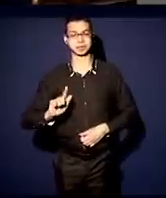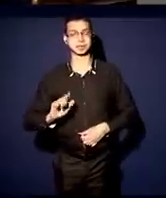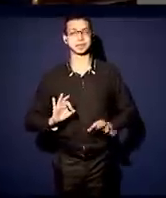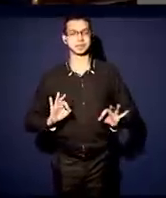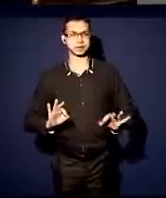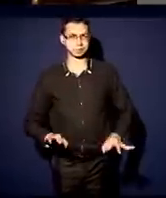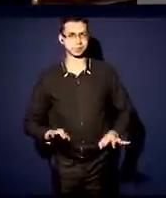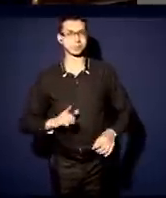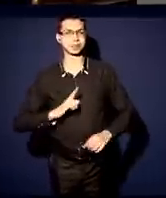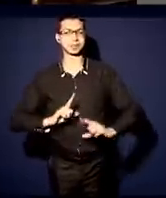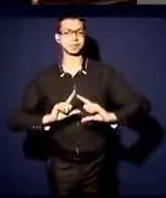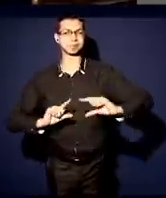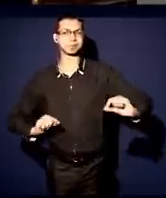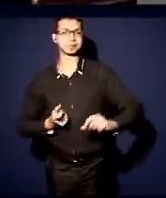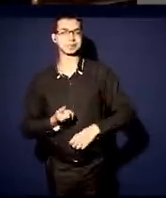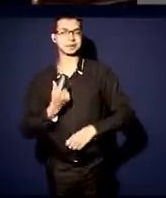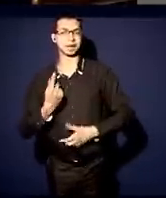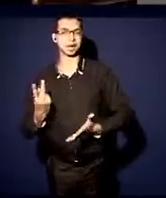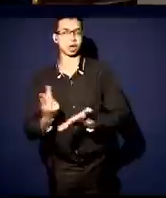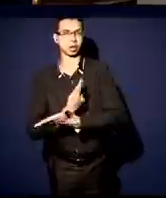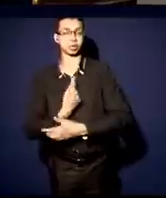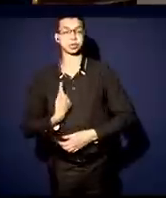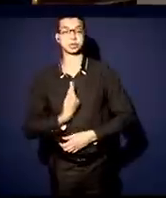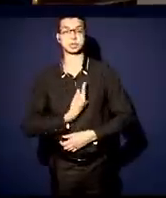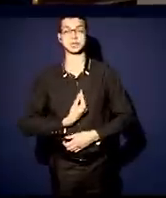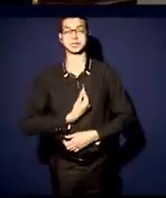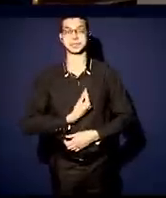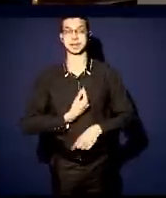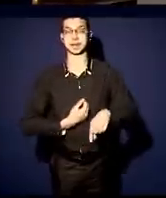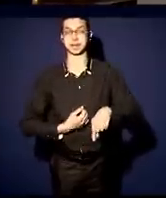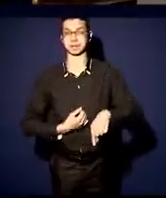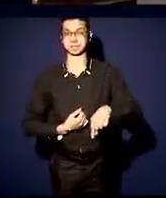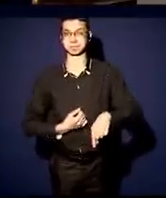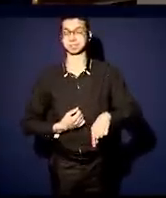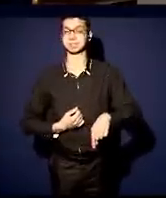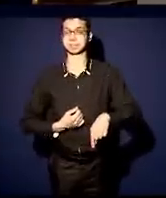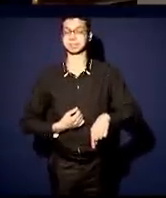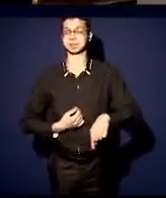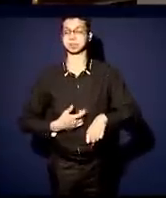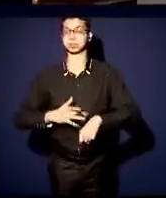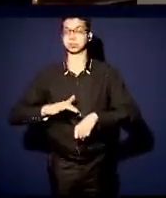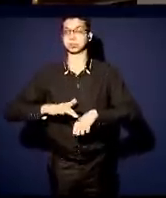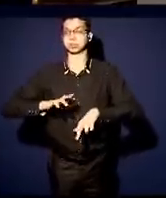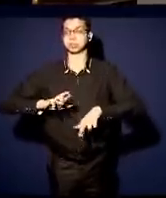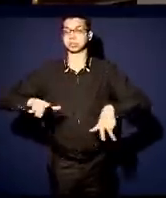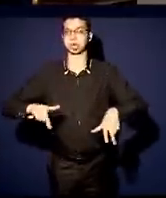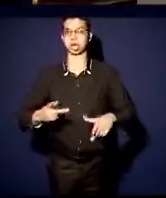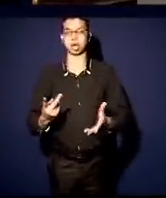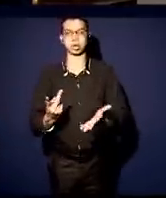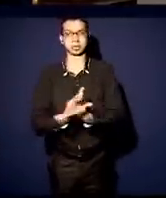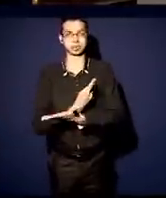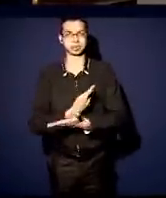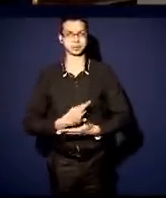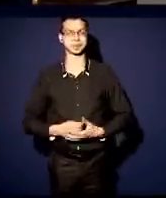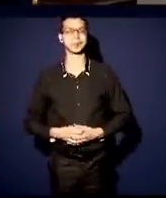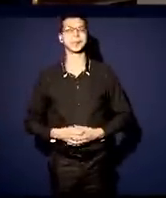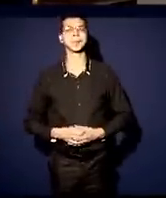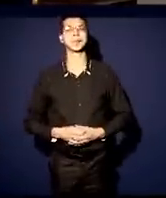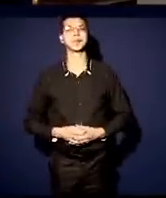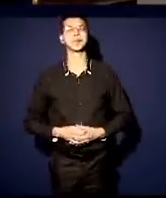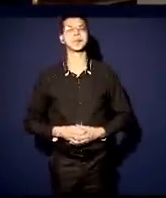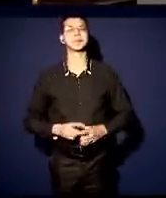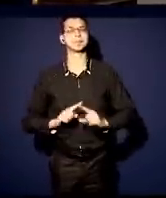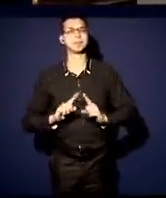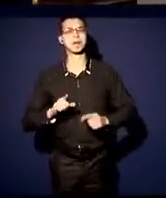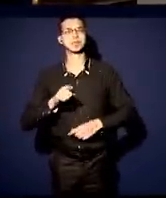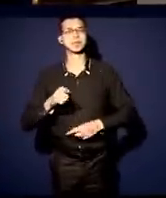Japão, né, para nós aqui, que já vivemos coisas mais heterodoxas. Como é que você vê esse novo mundo,